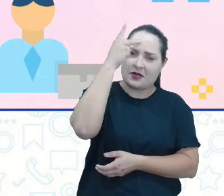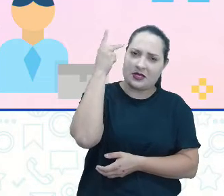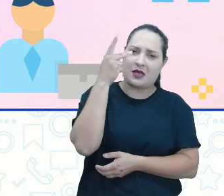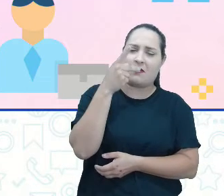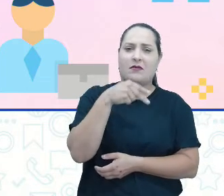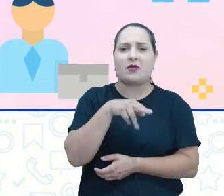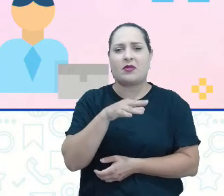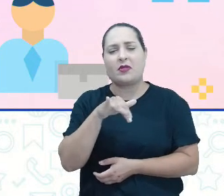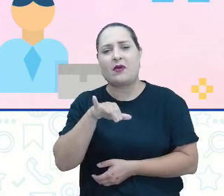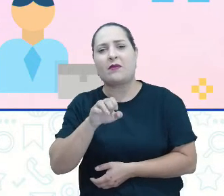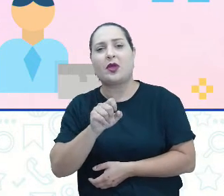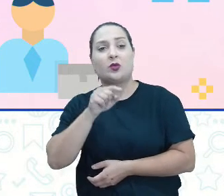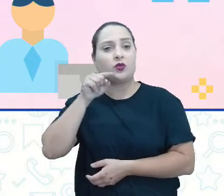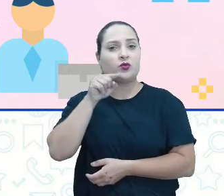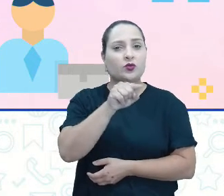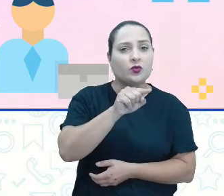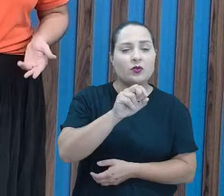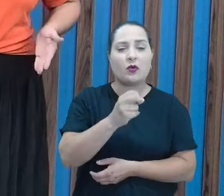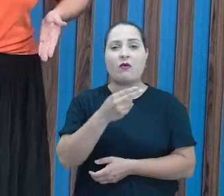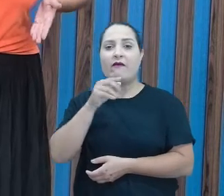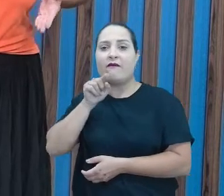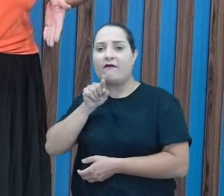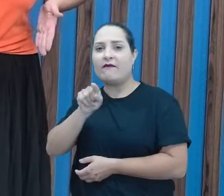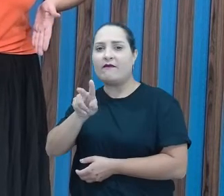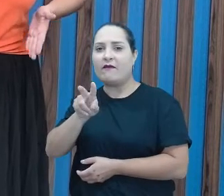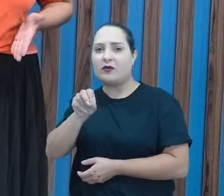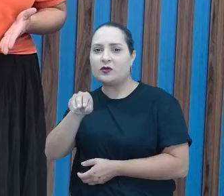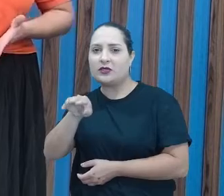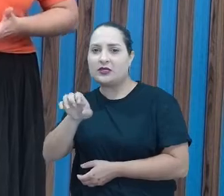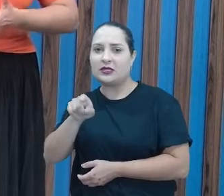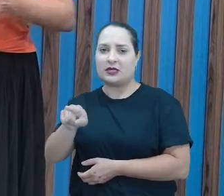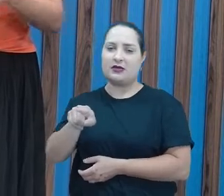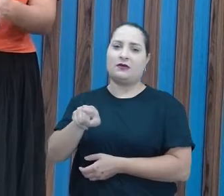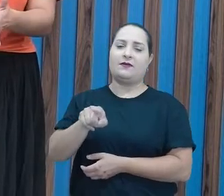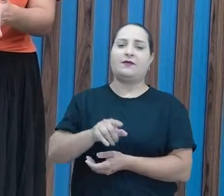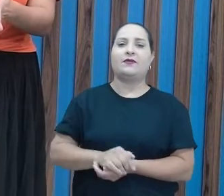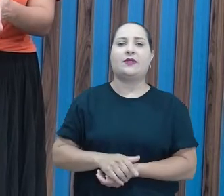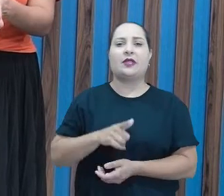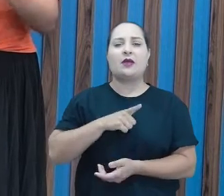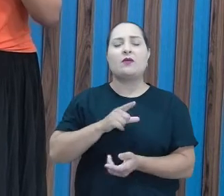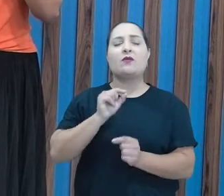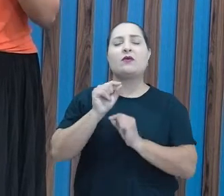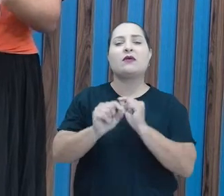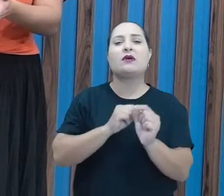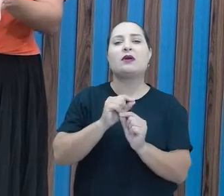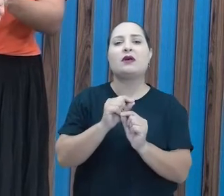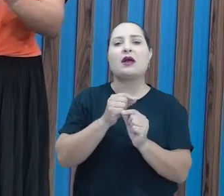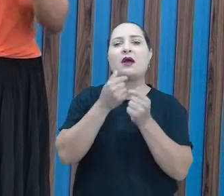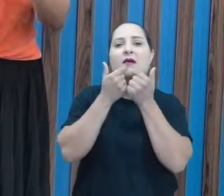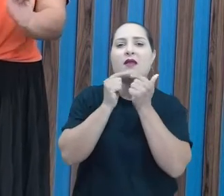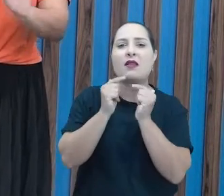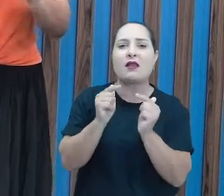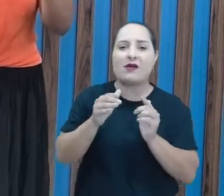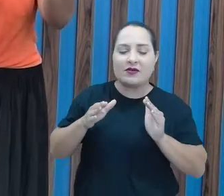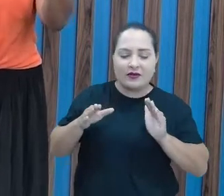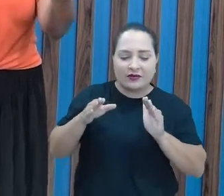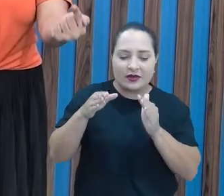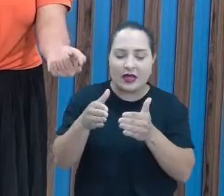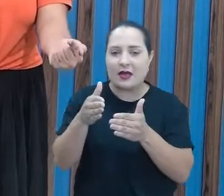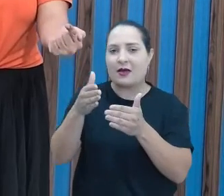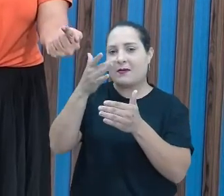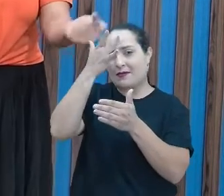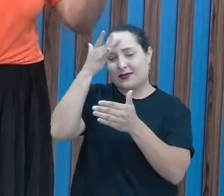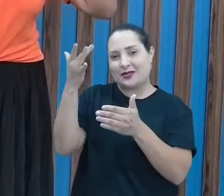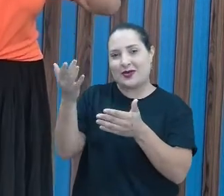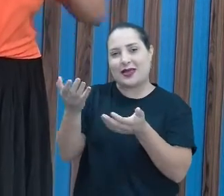como tu e você. Por quê? Porque a função é direcionar essa linguagem para o